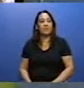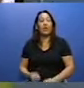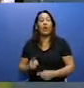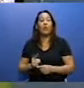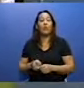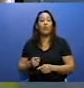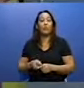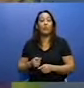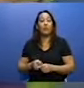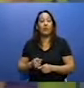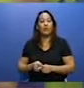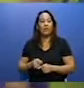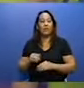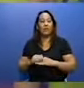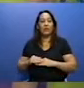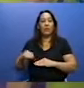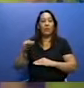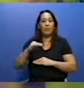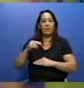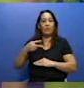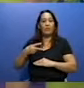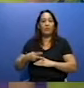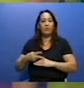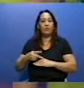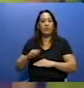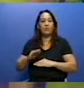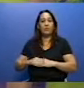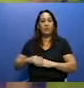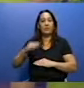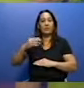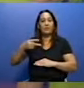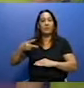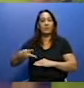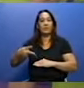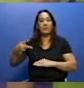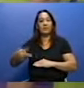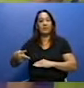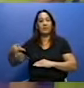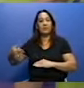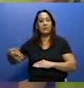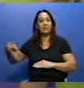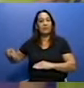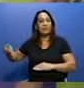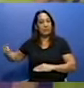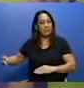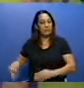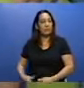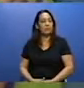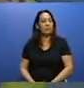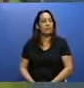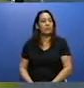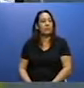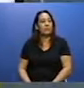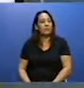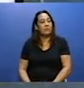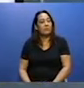por quê? Por isso que eu pus, olha, vírgula. Por quê? Pois